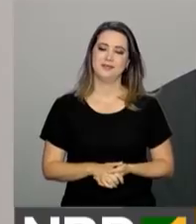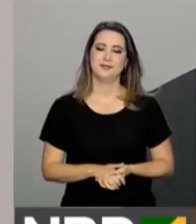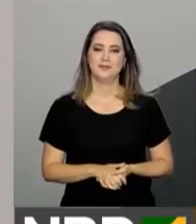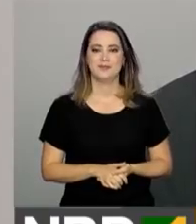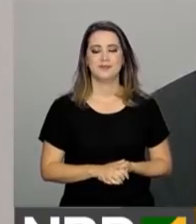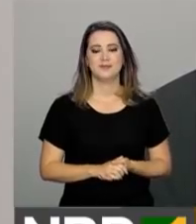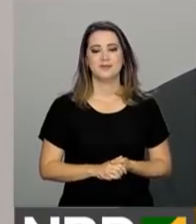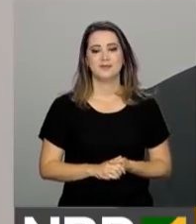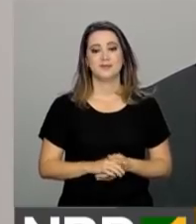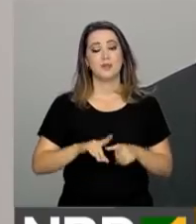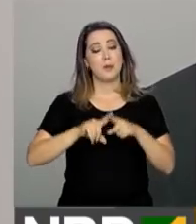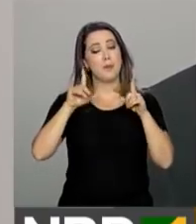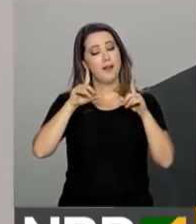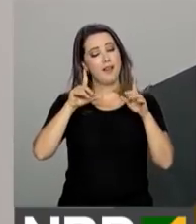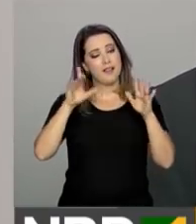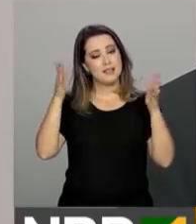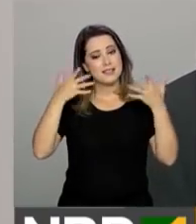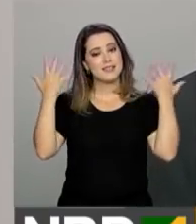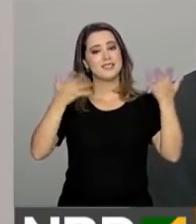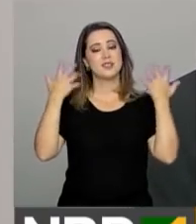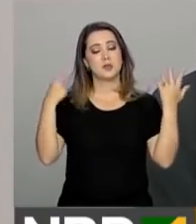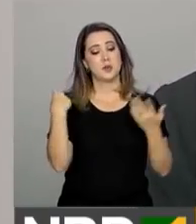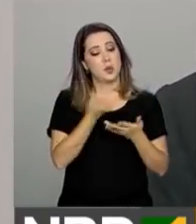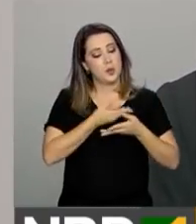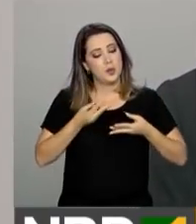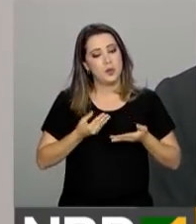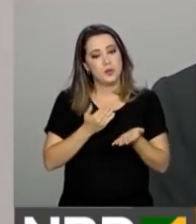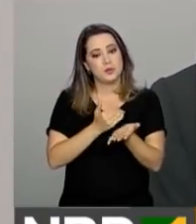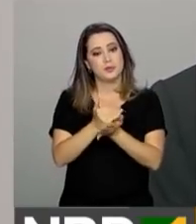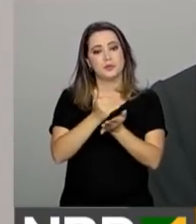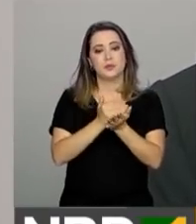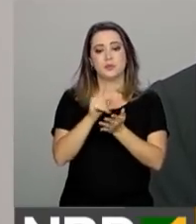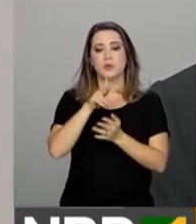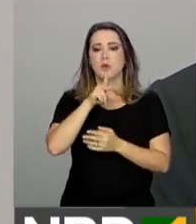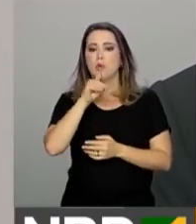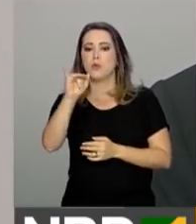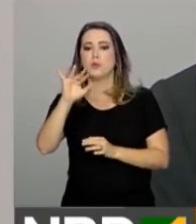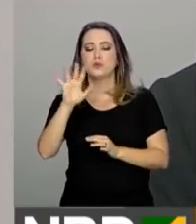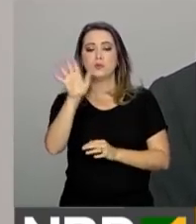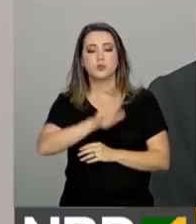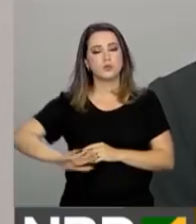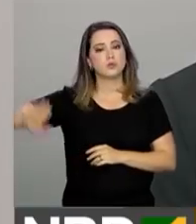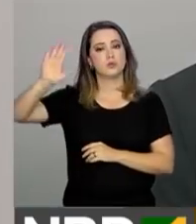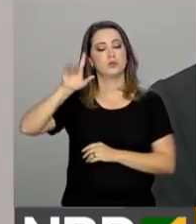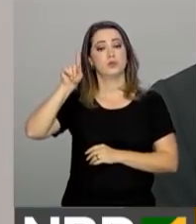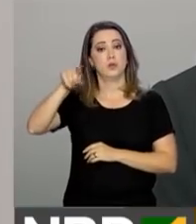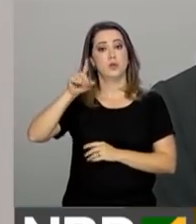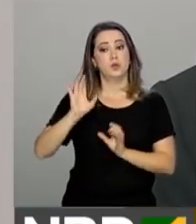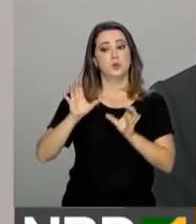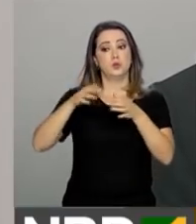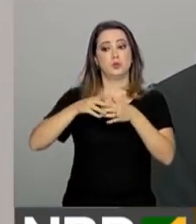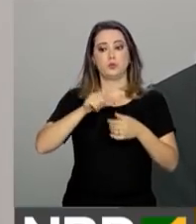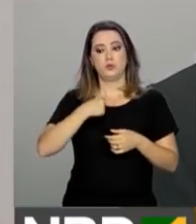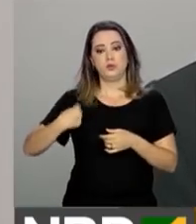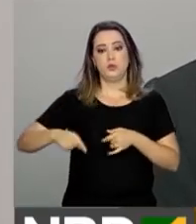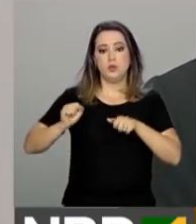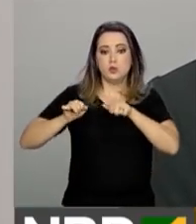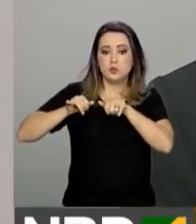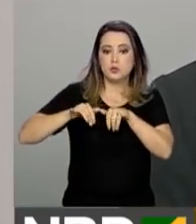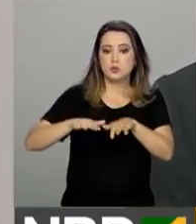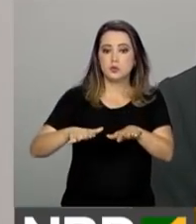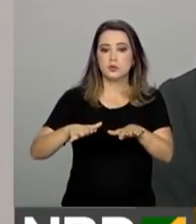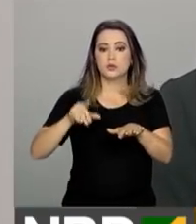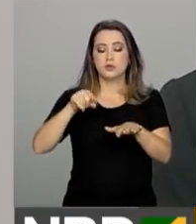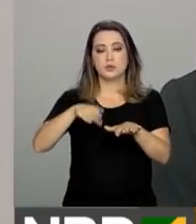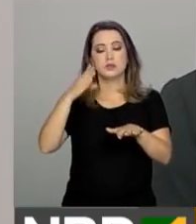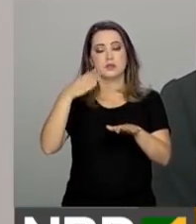mas é com grande alegria que nós instituímos o dia nacional da imigração chinesa graças a